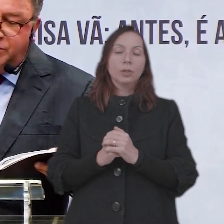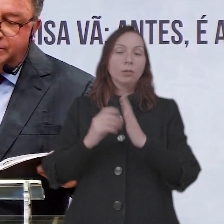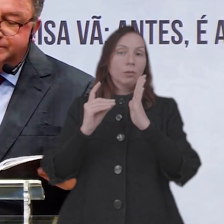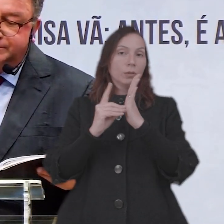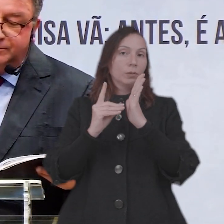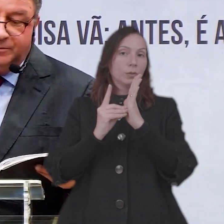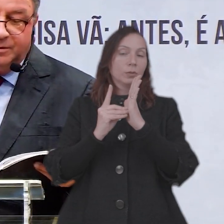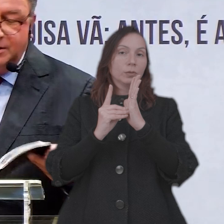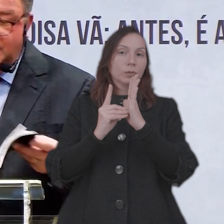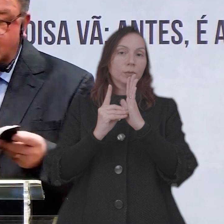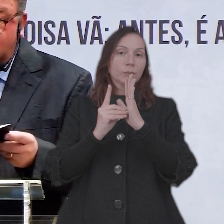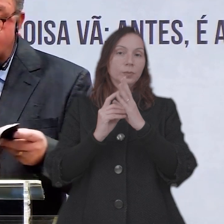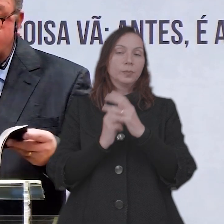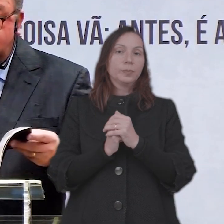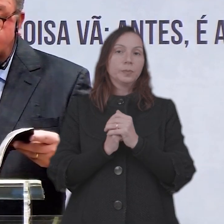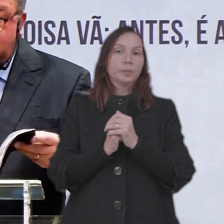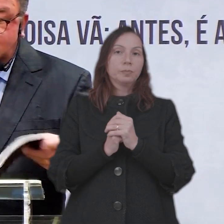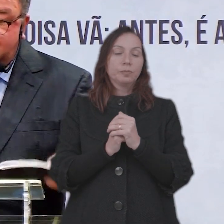Deuteronômio,